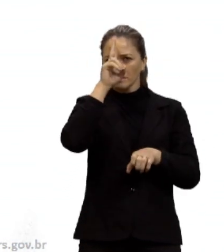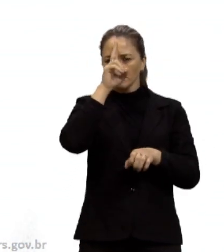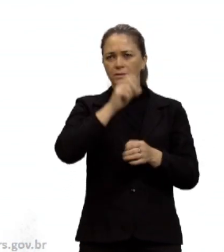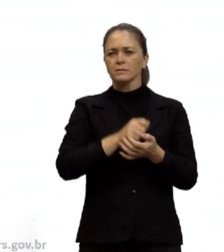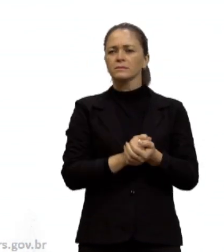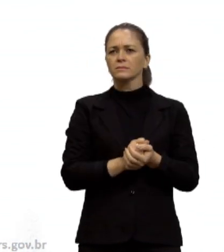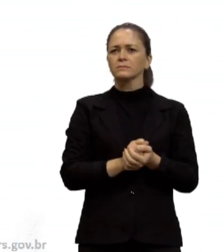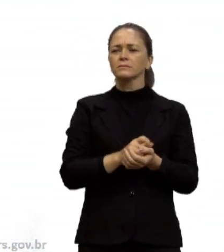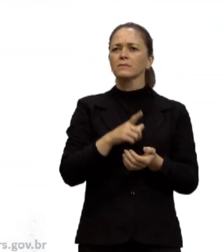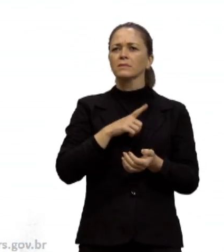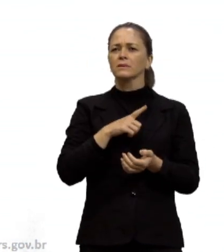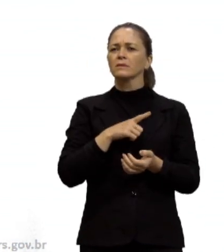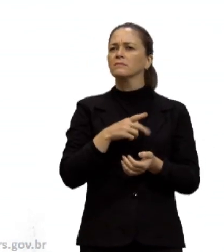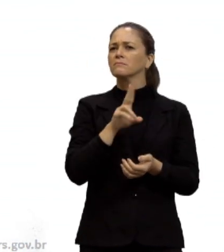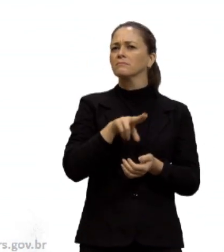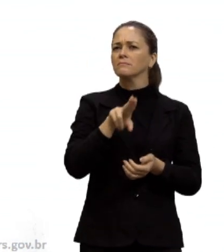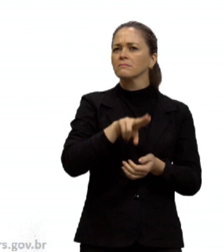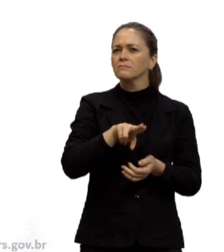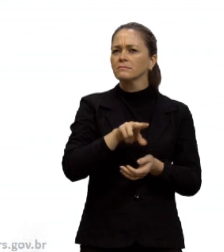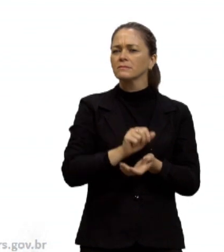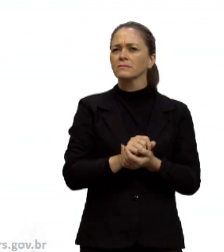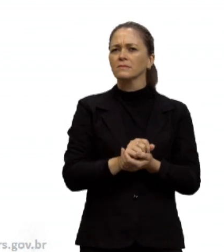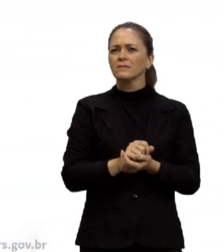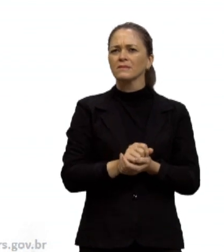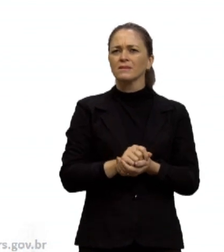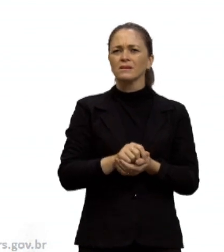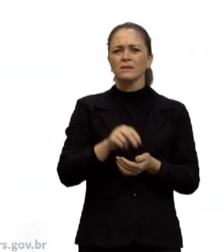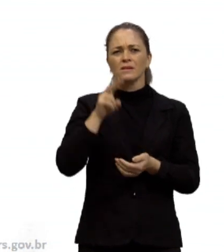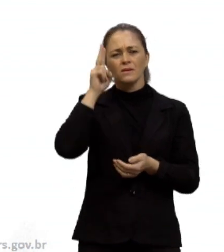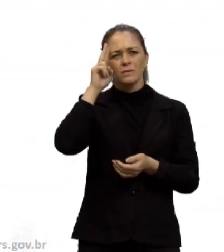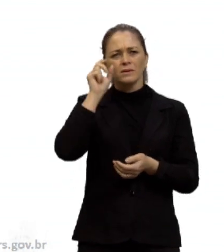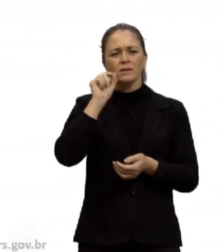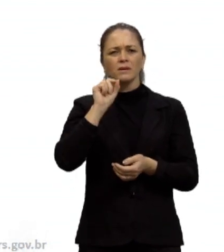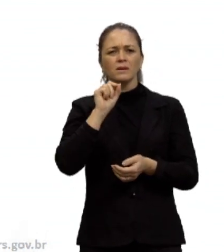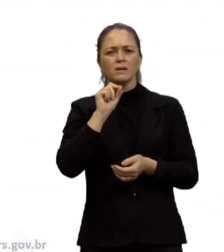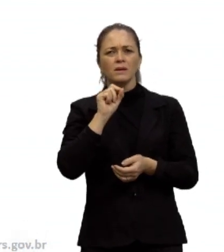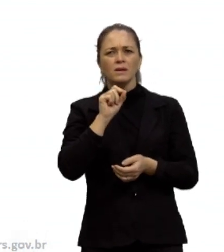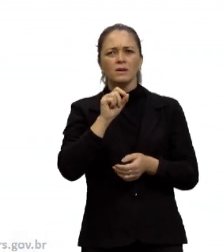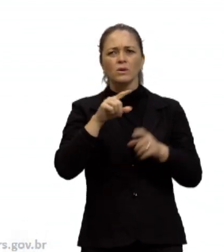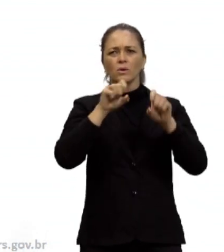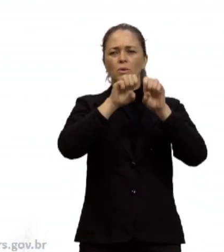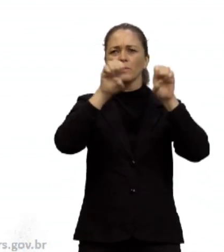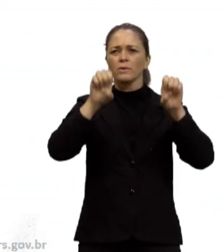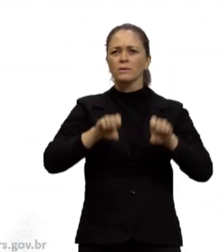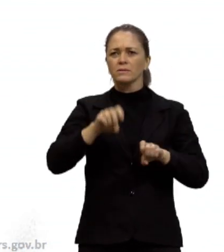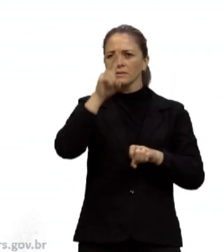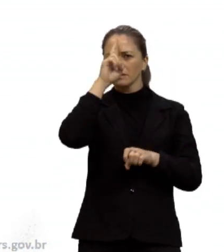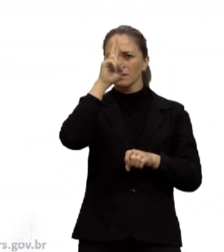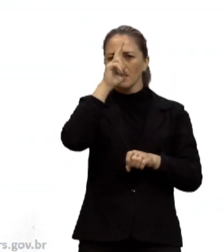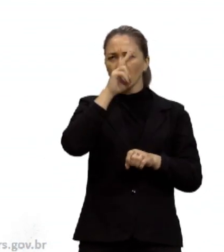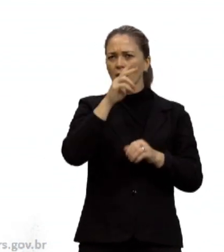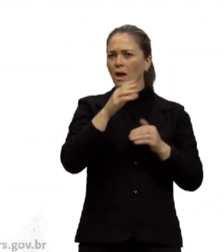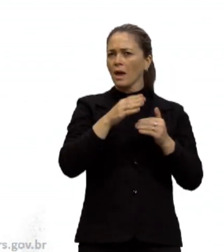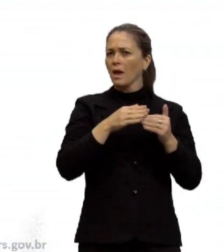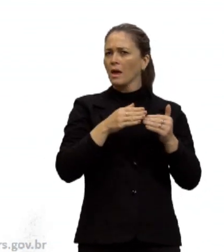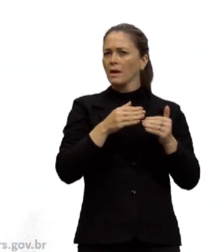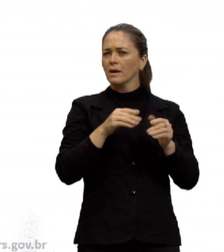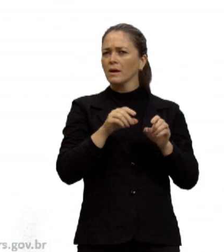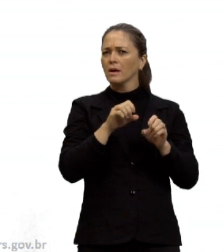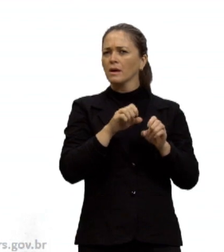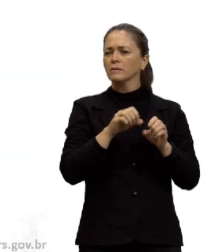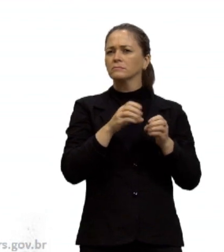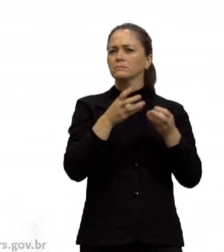presentes. Então, nós vamos lembrar que uma equação do segundo grau é qualquer sentença matemática que eu